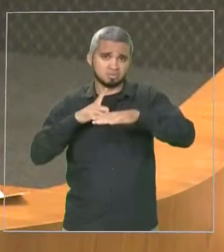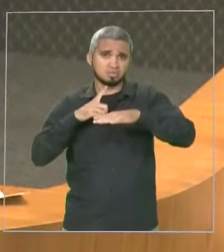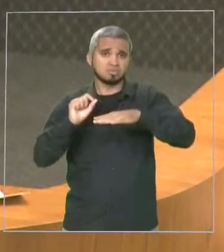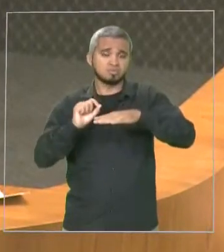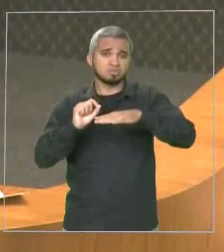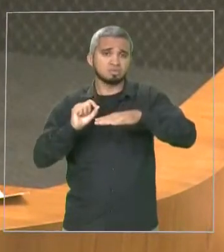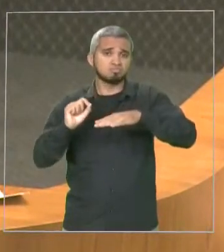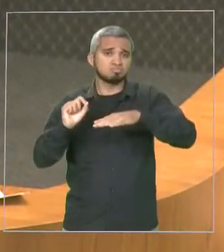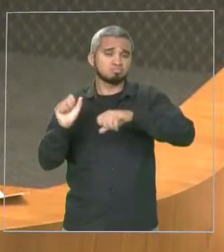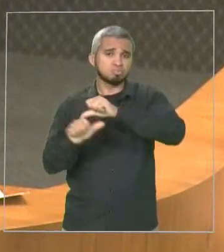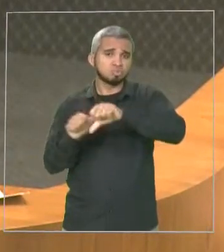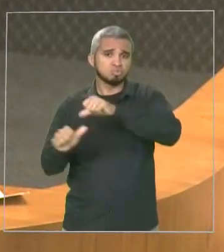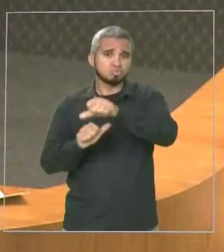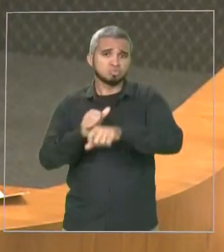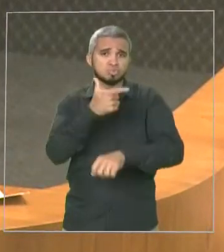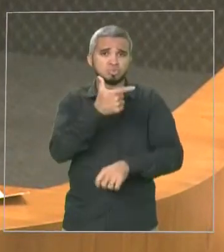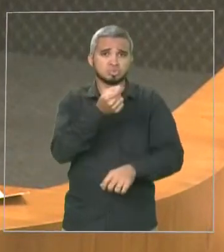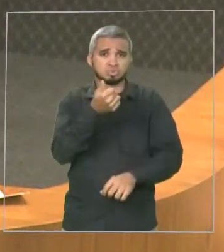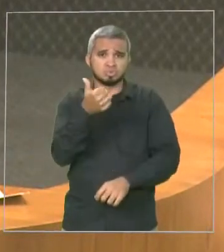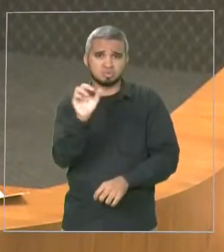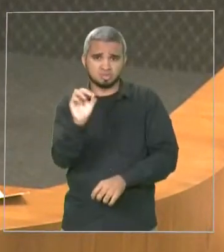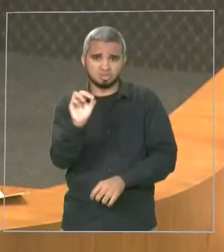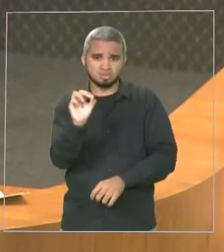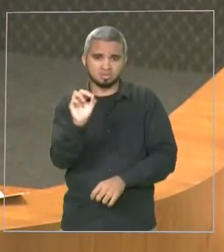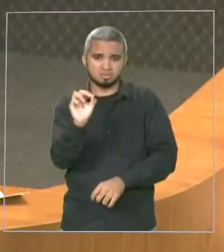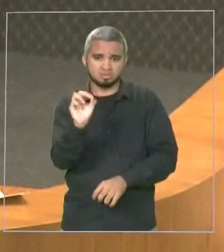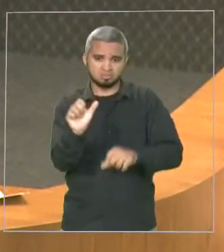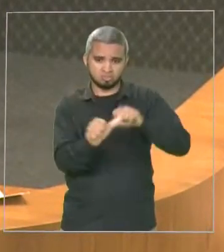em 2010.